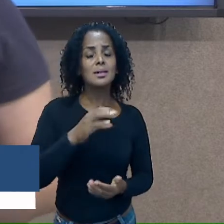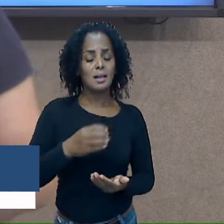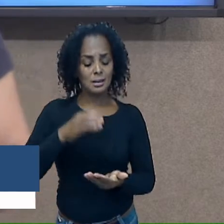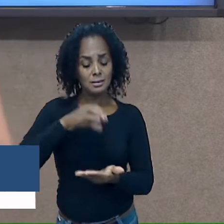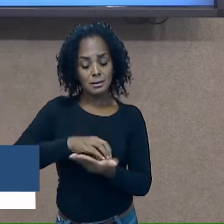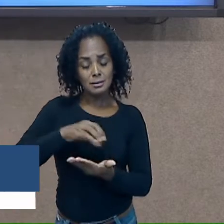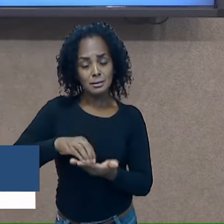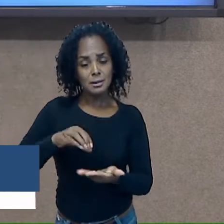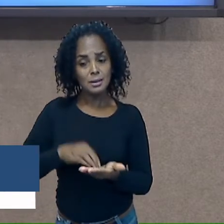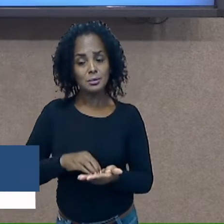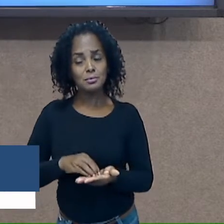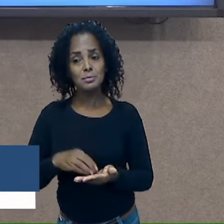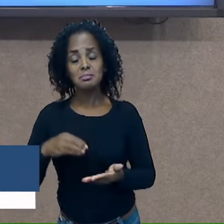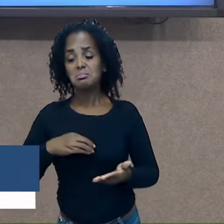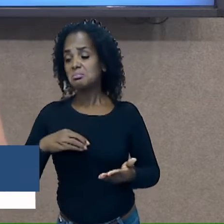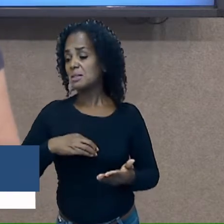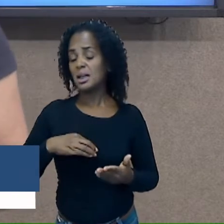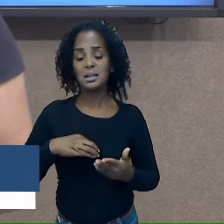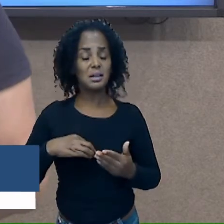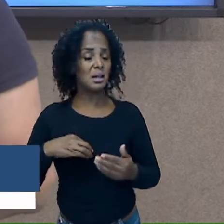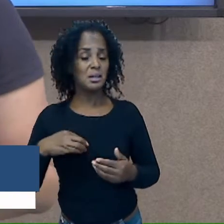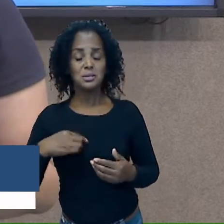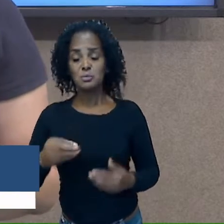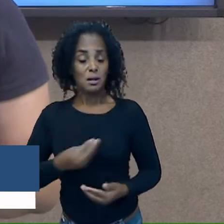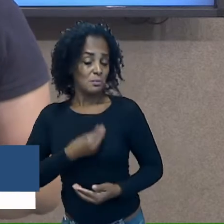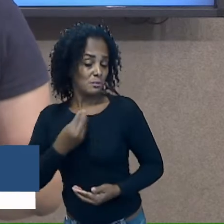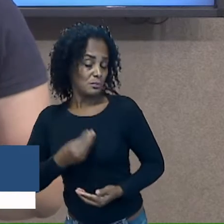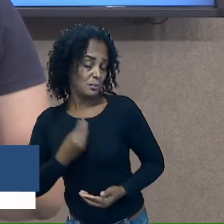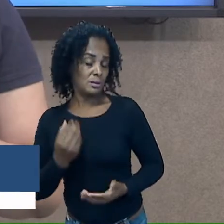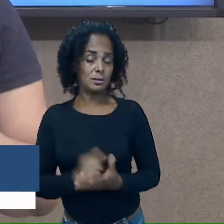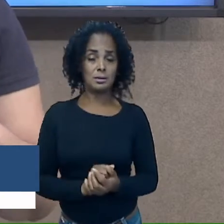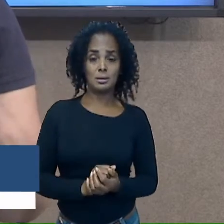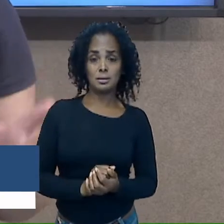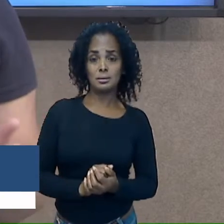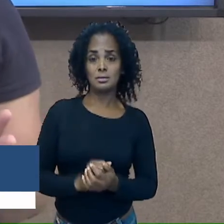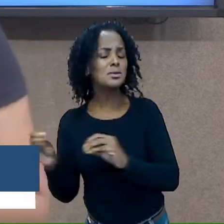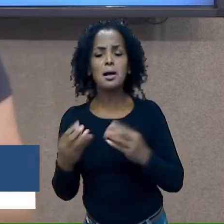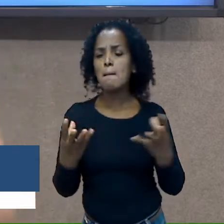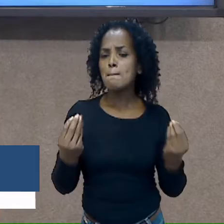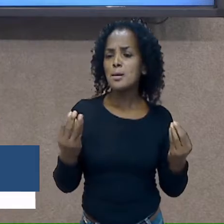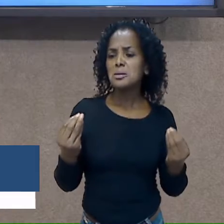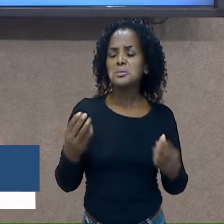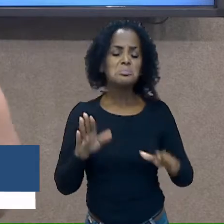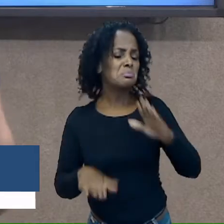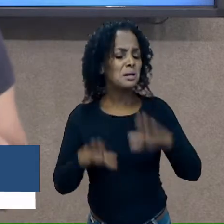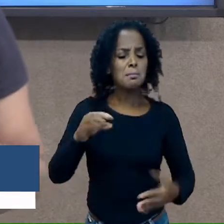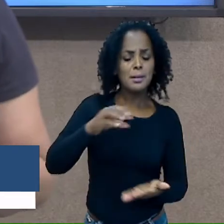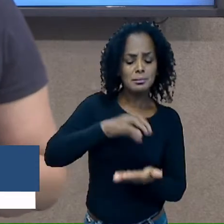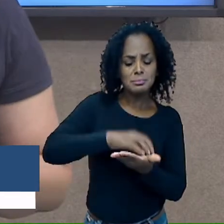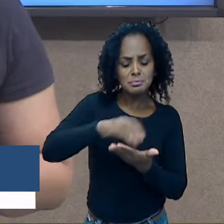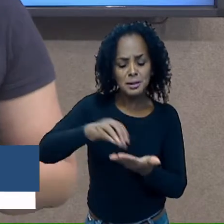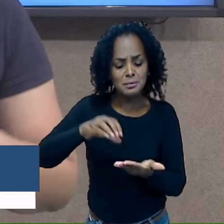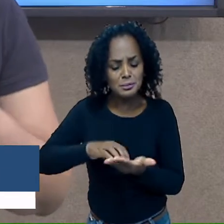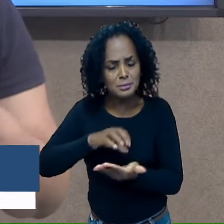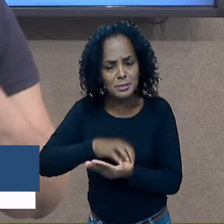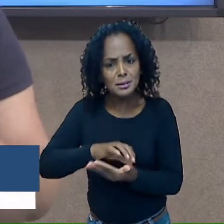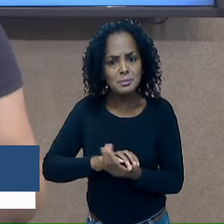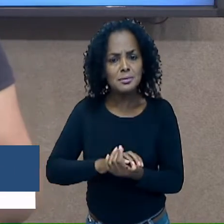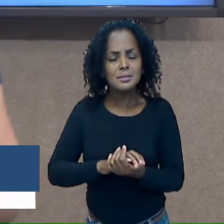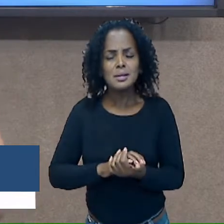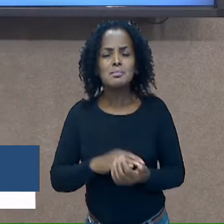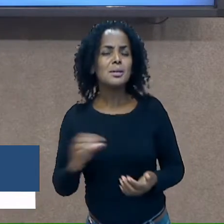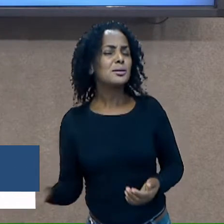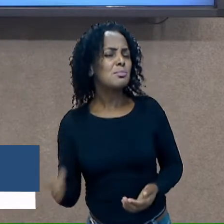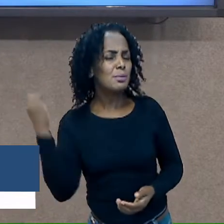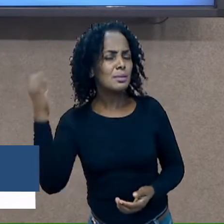comportar, de ser, tem costumes diferentes. Então, essa arte, ela modifica-se muito. Mas o que é interessante e que é preciso